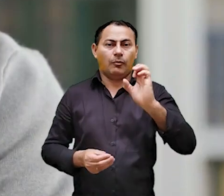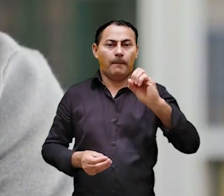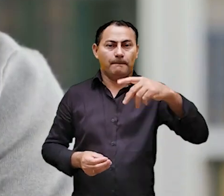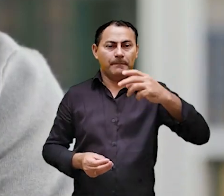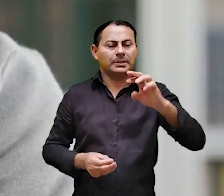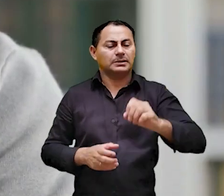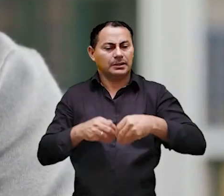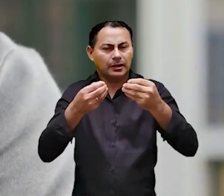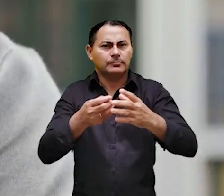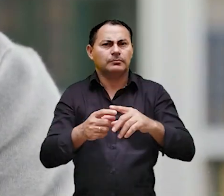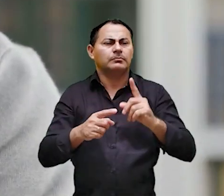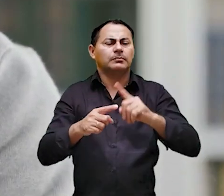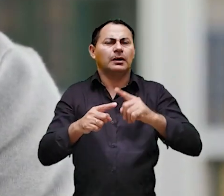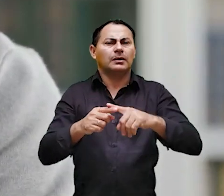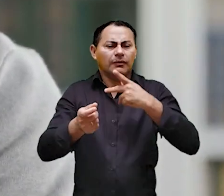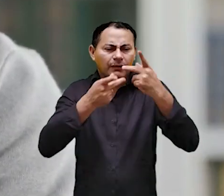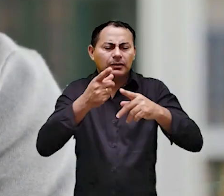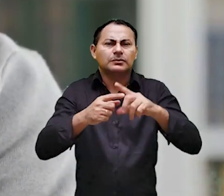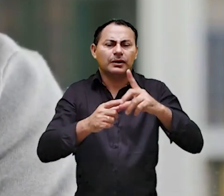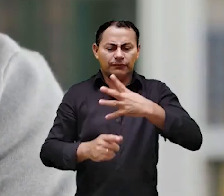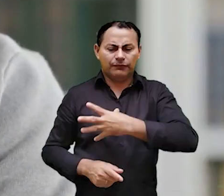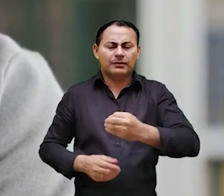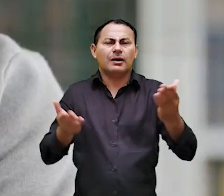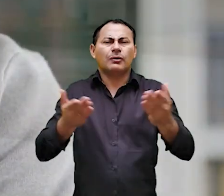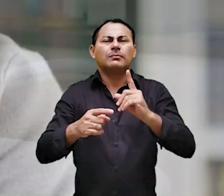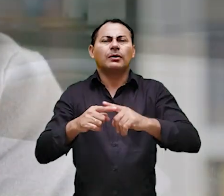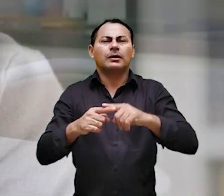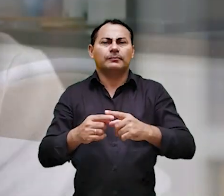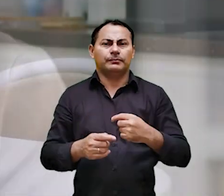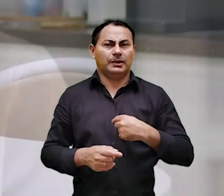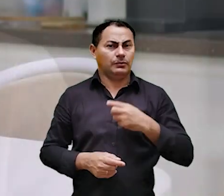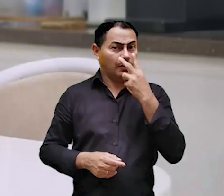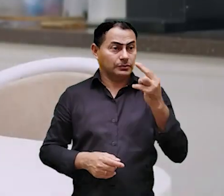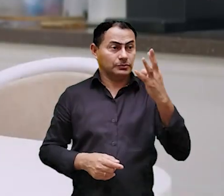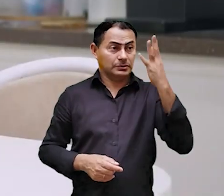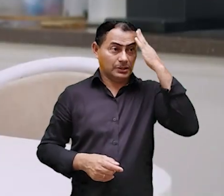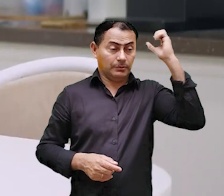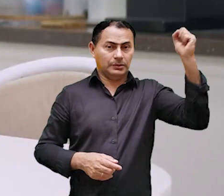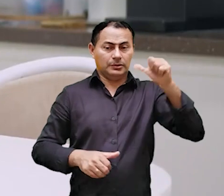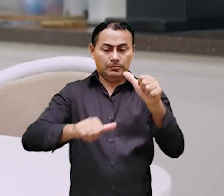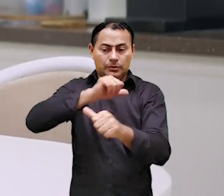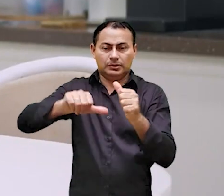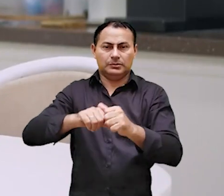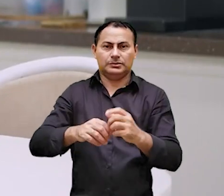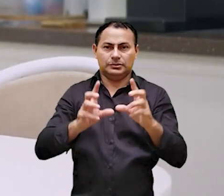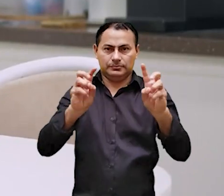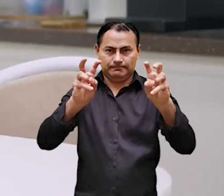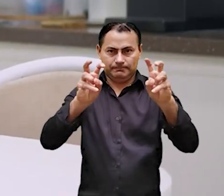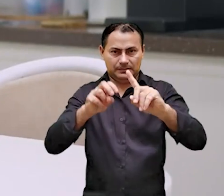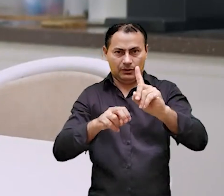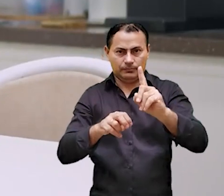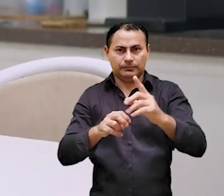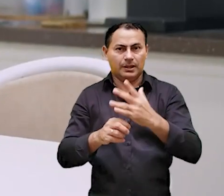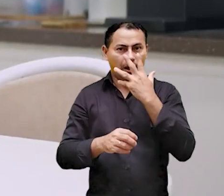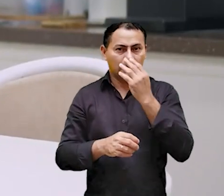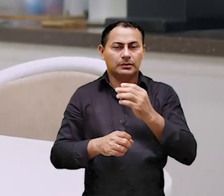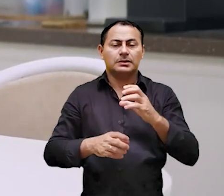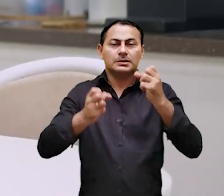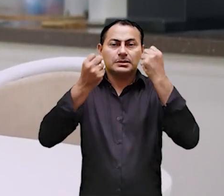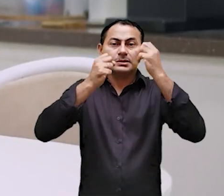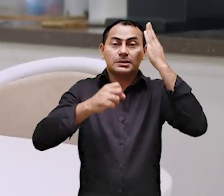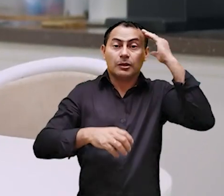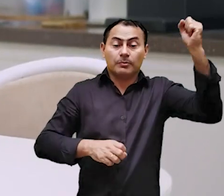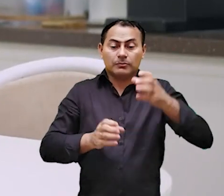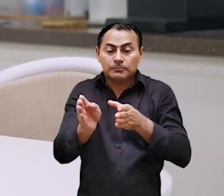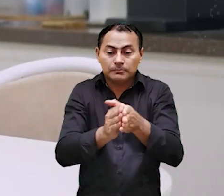dá. Você pode perguntar, por que ele está falando de filhos agora? Eu não acho que Salomão tenha mudado de assunto, não. Acho